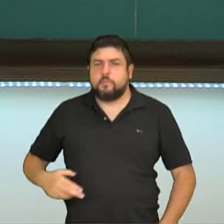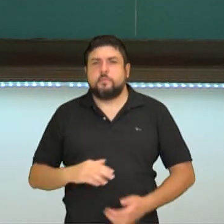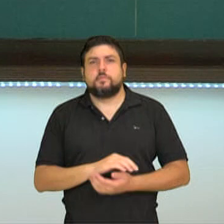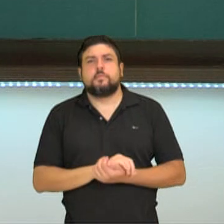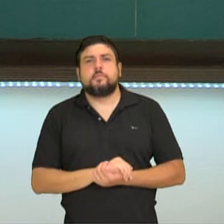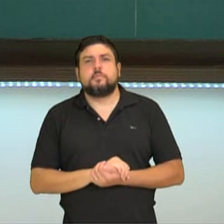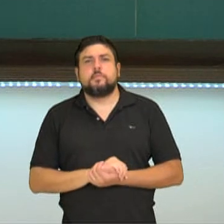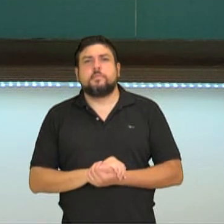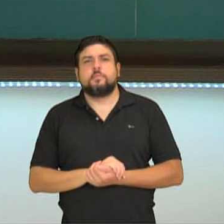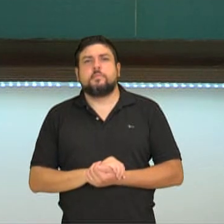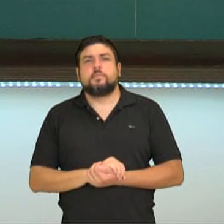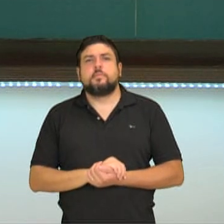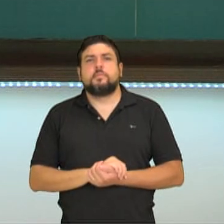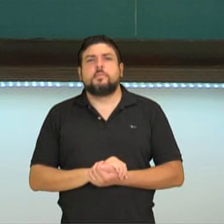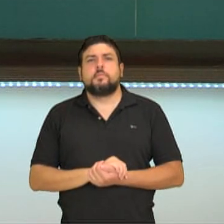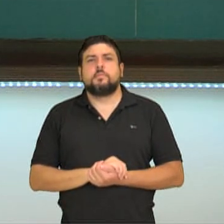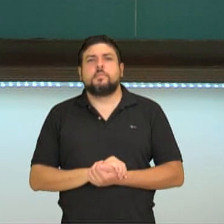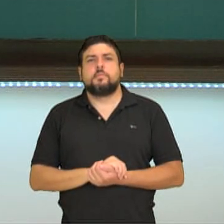Roma.